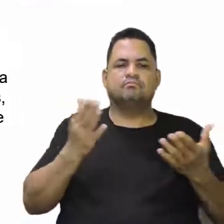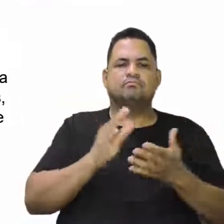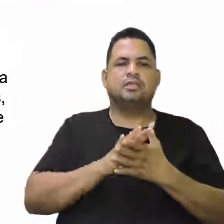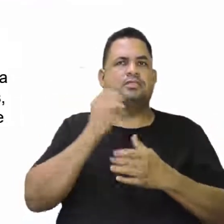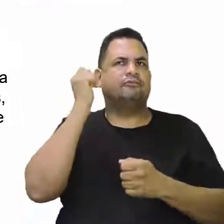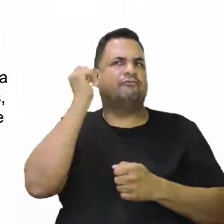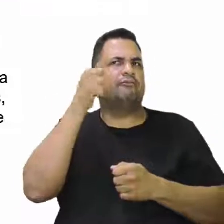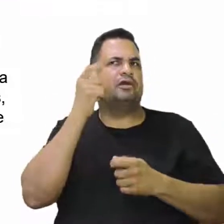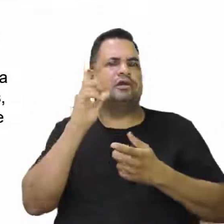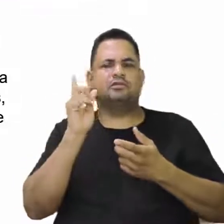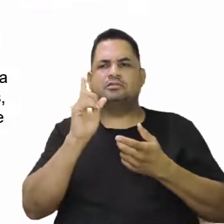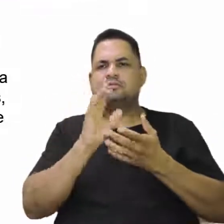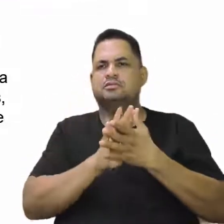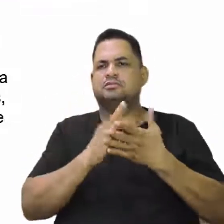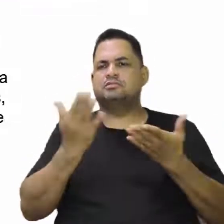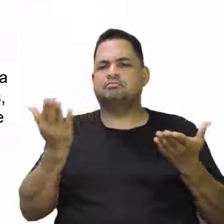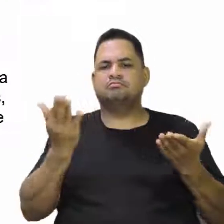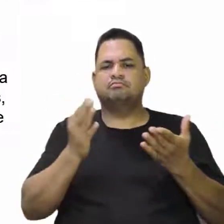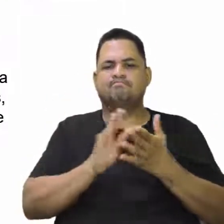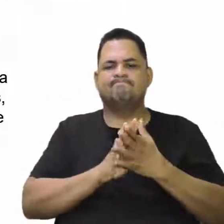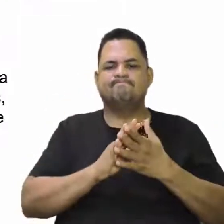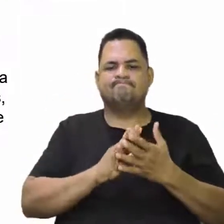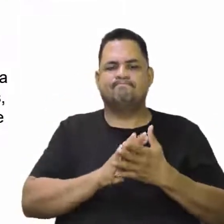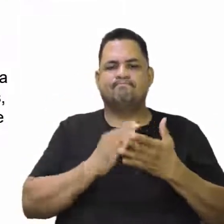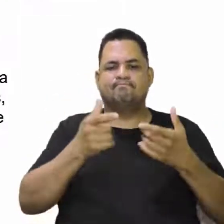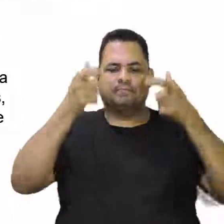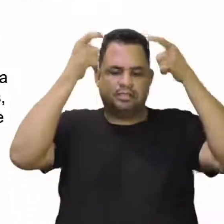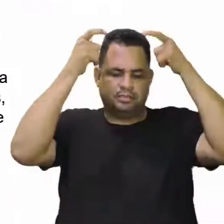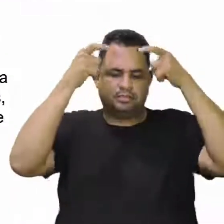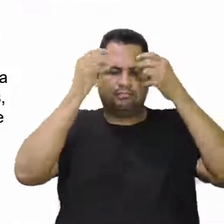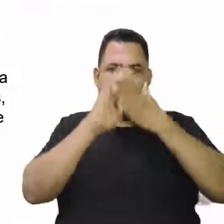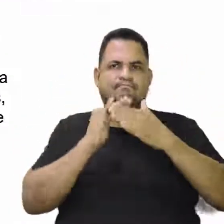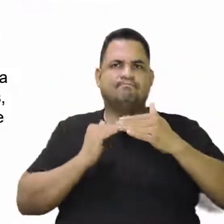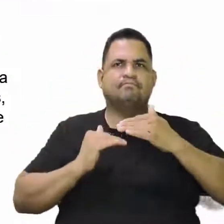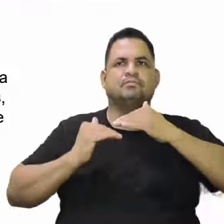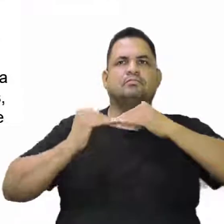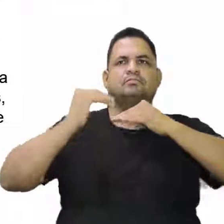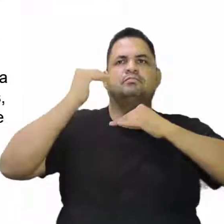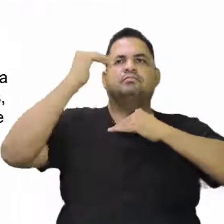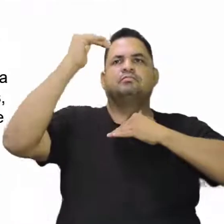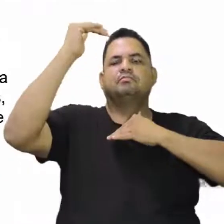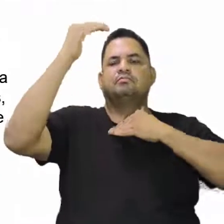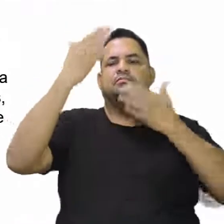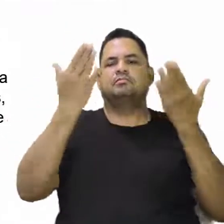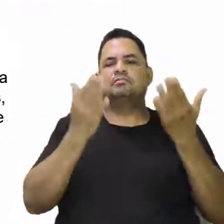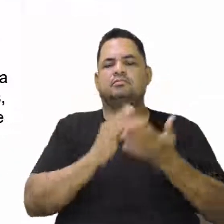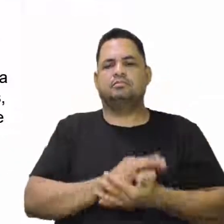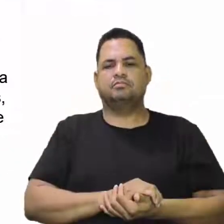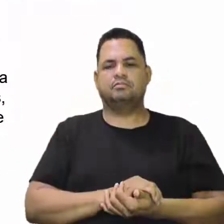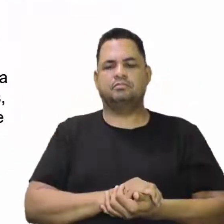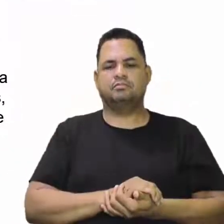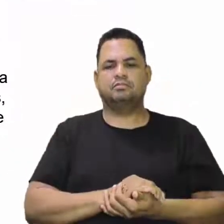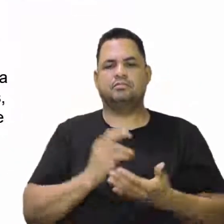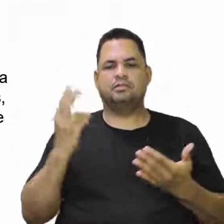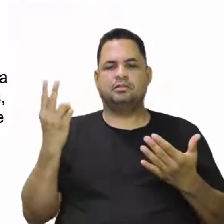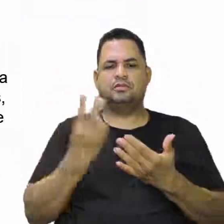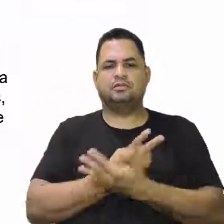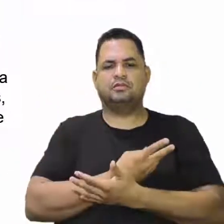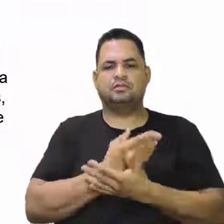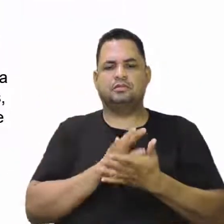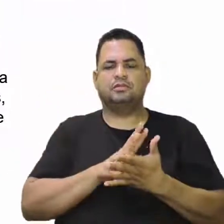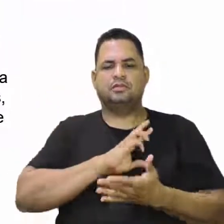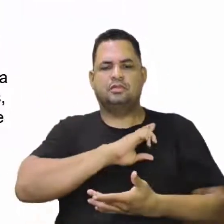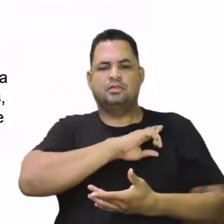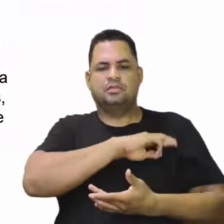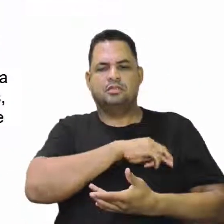fadas ou das fadas, das princesas, mas vai além dessa situação. E é o que acontece com esse